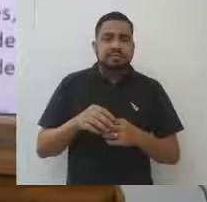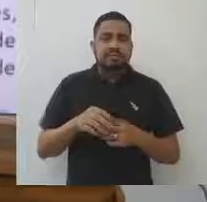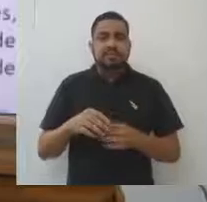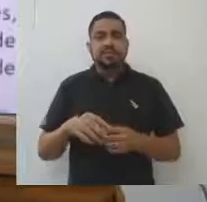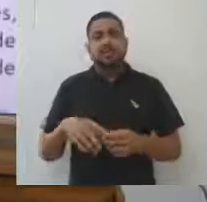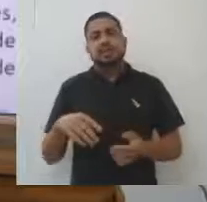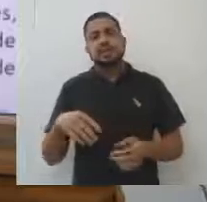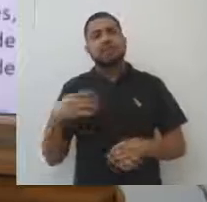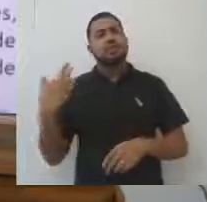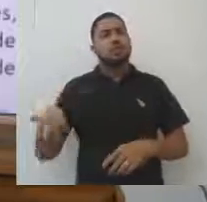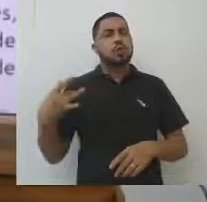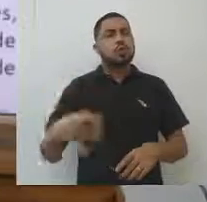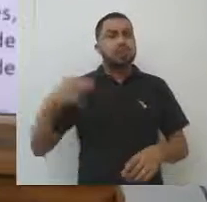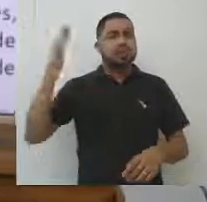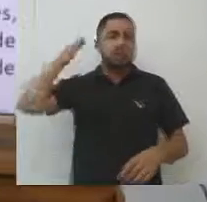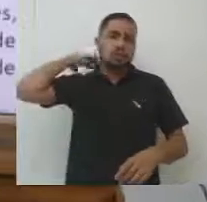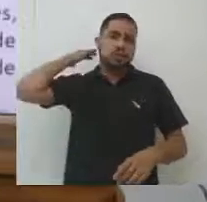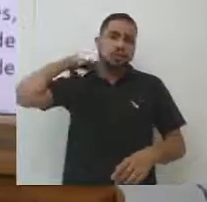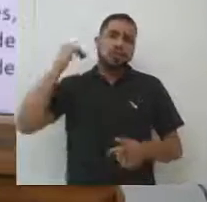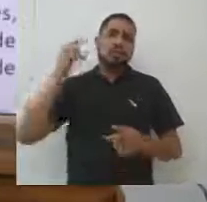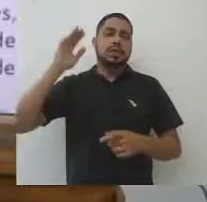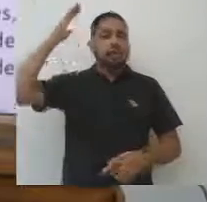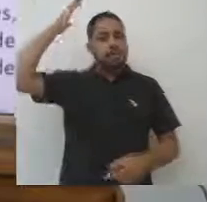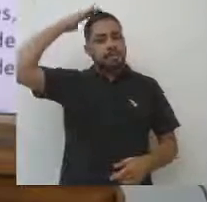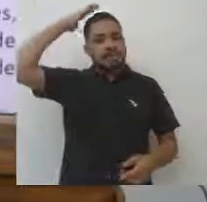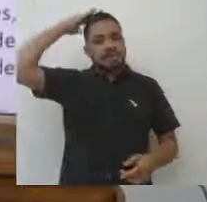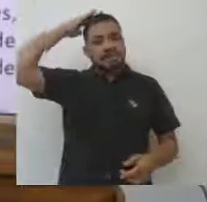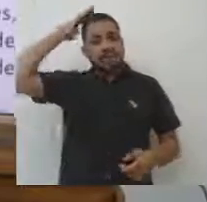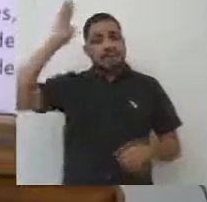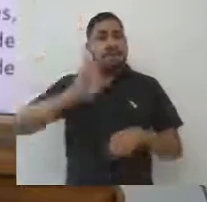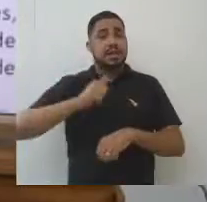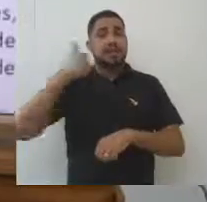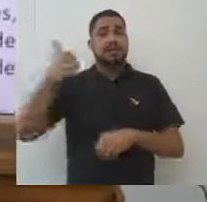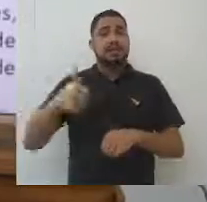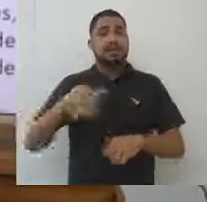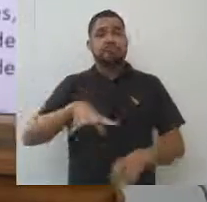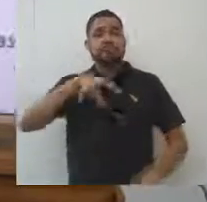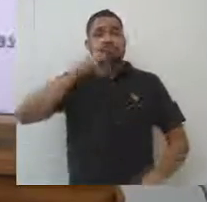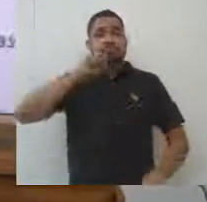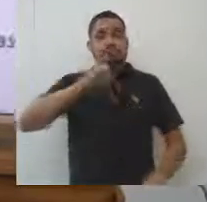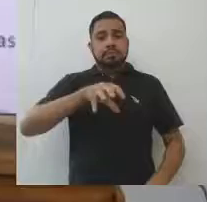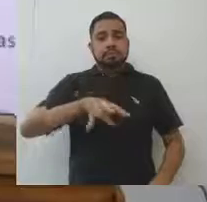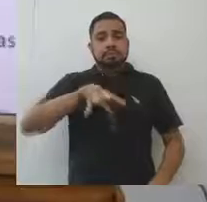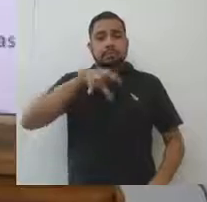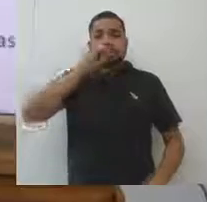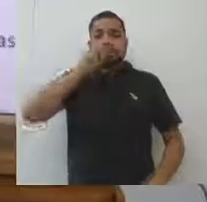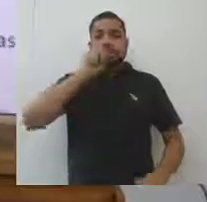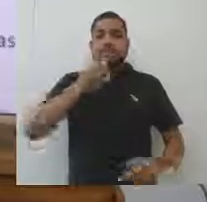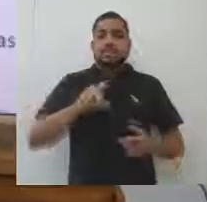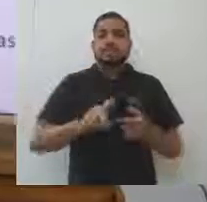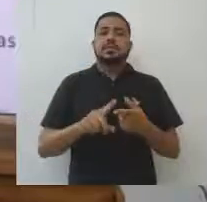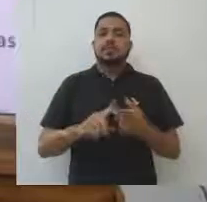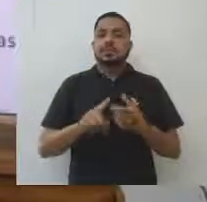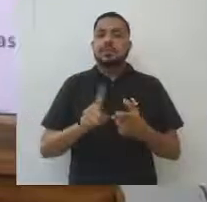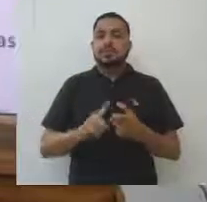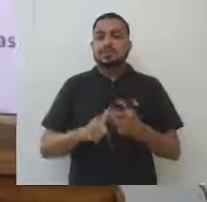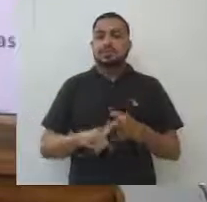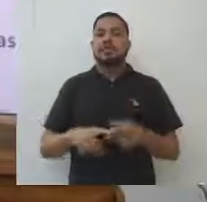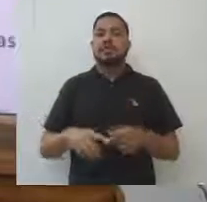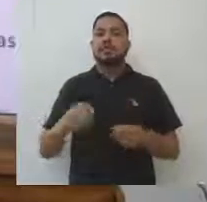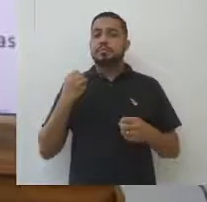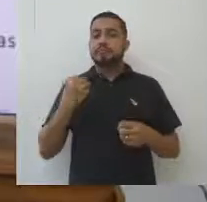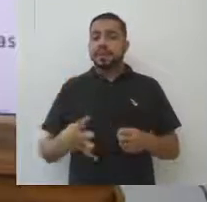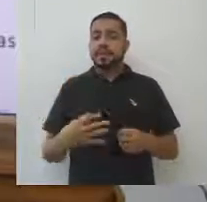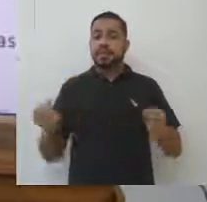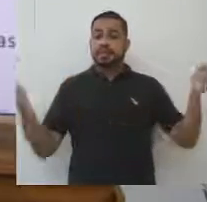desequilíbrio, dores nas costas, dores de cabeça, melhora a capacidade respiratória, promove o bem-estar físico